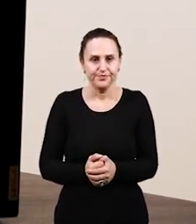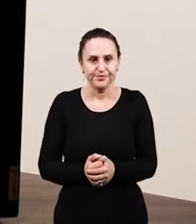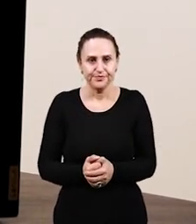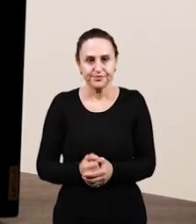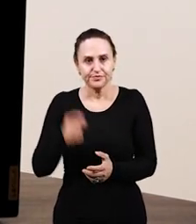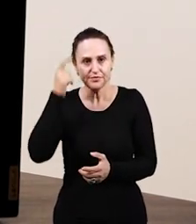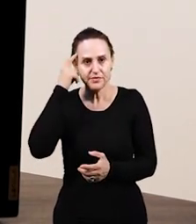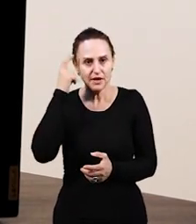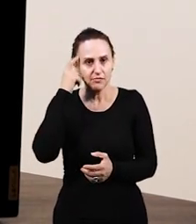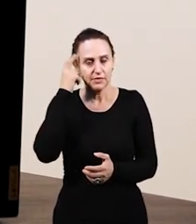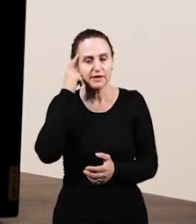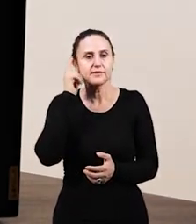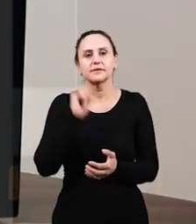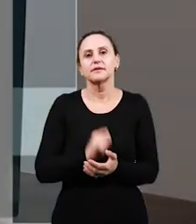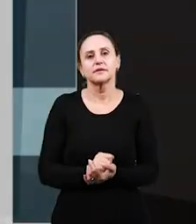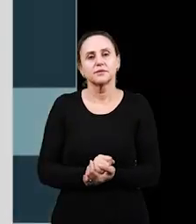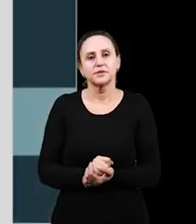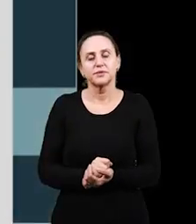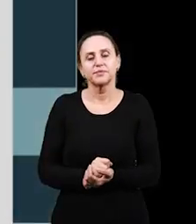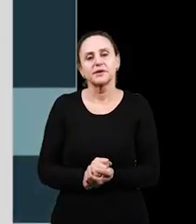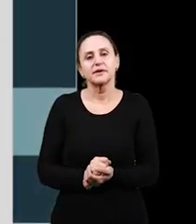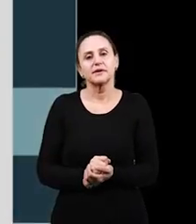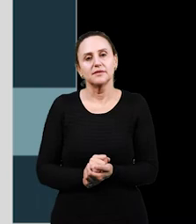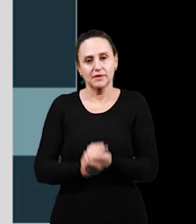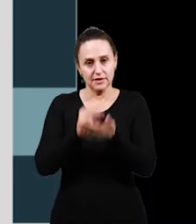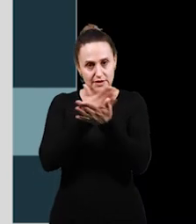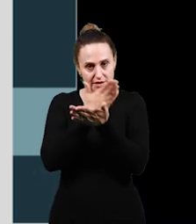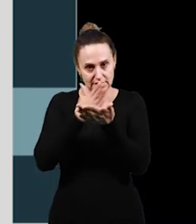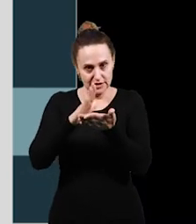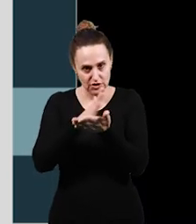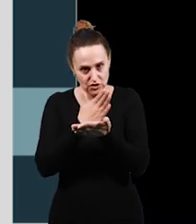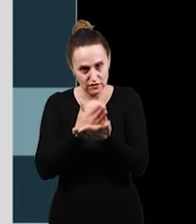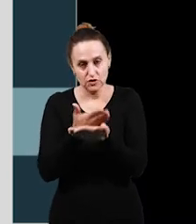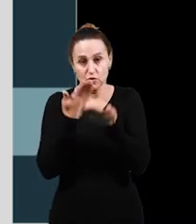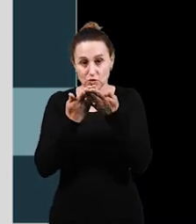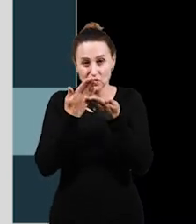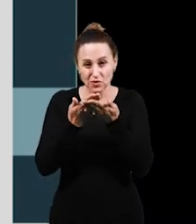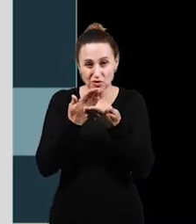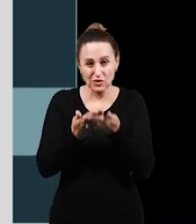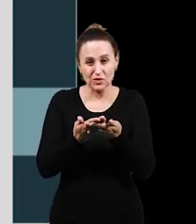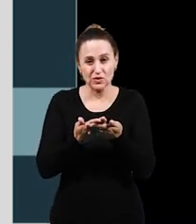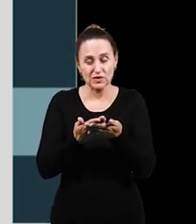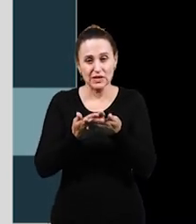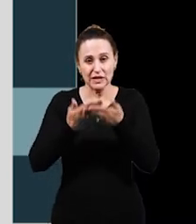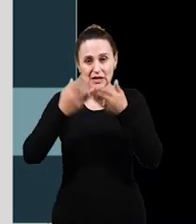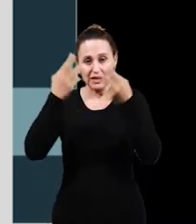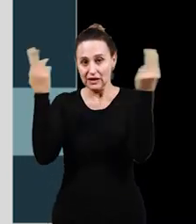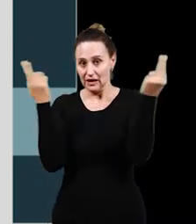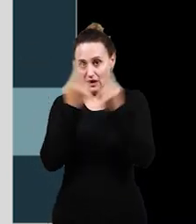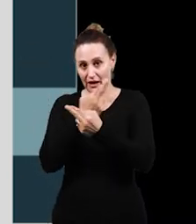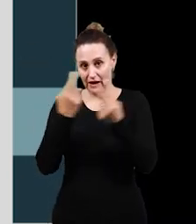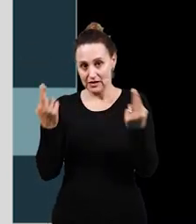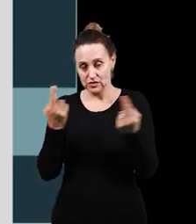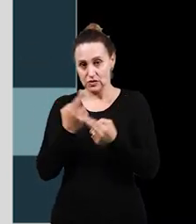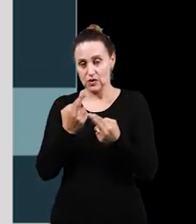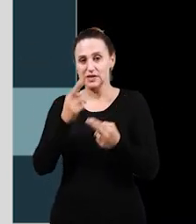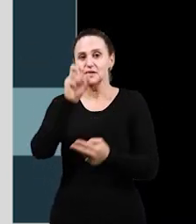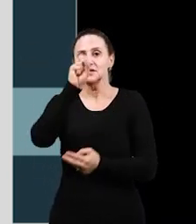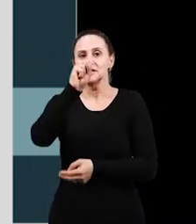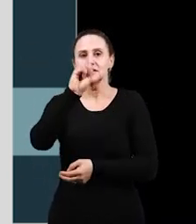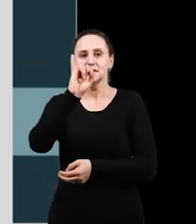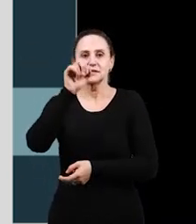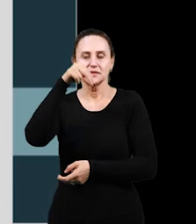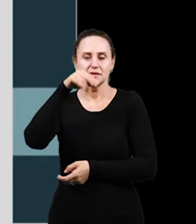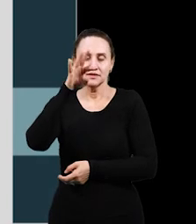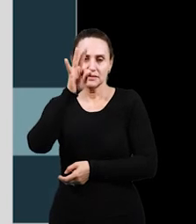pensando nessa sincronia então ele vai dividir esses estudos em relações sintagmáticas e relações